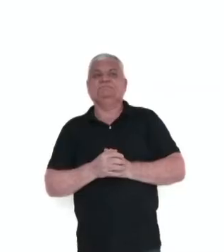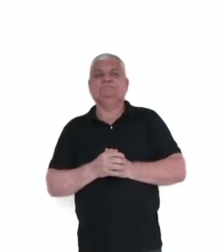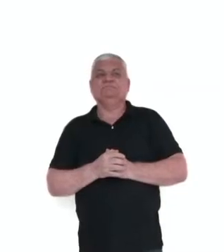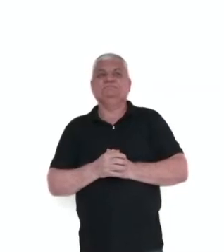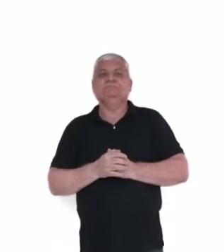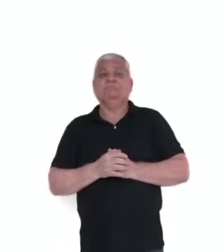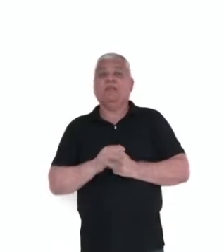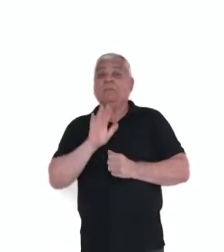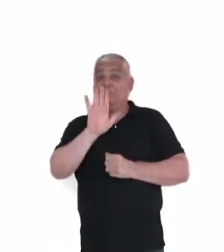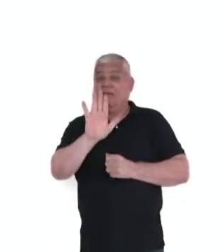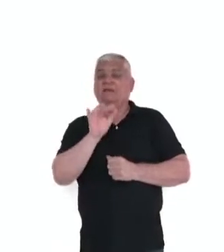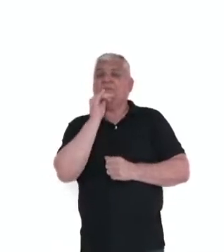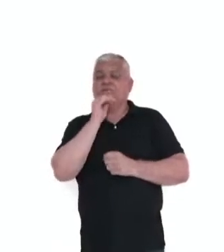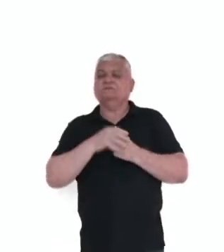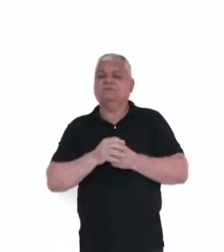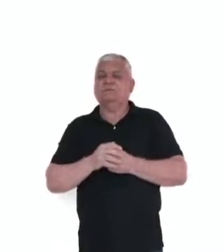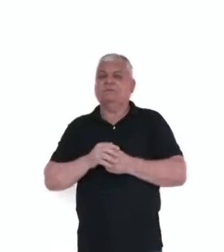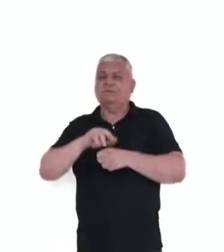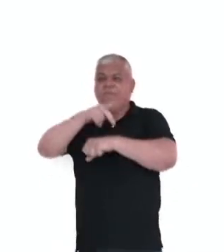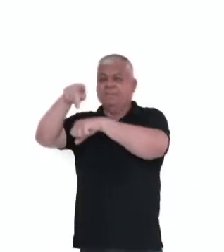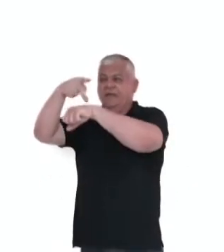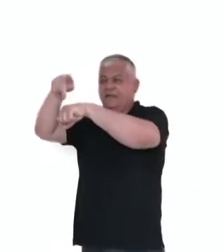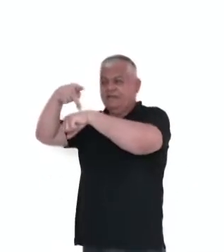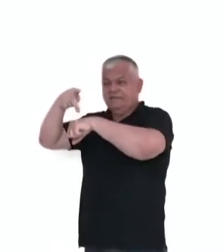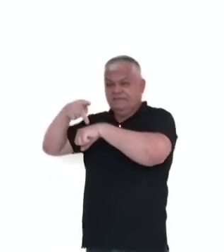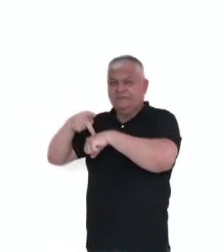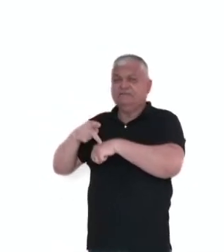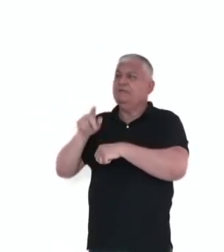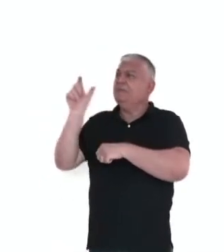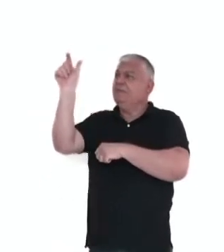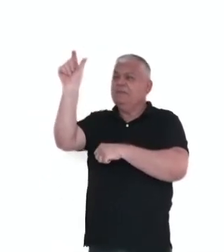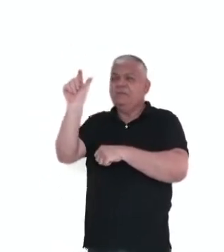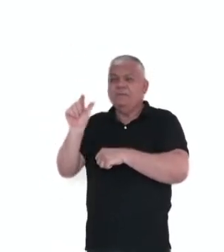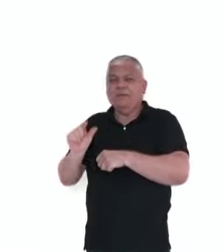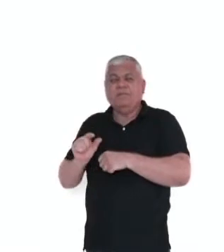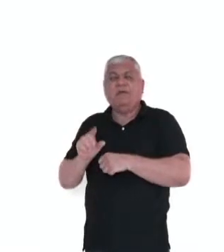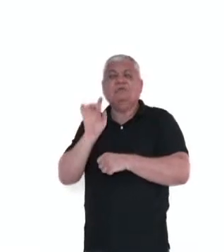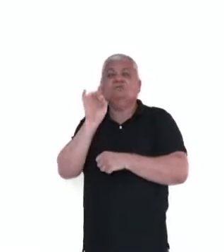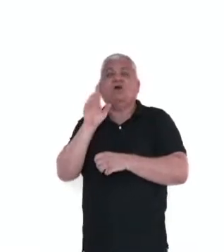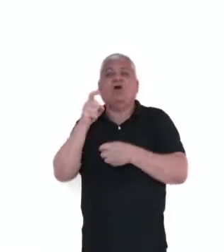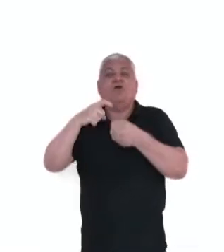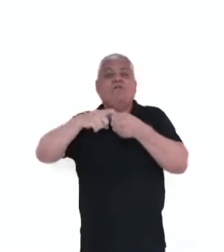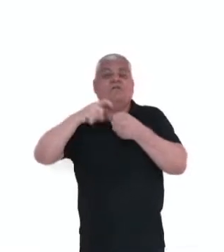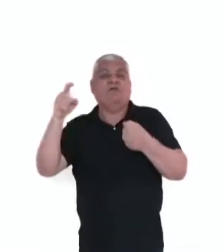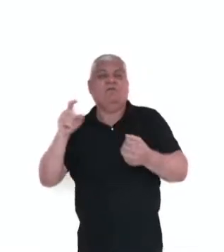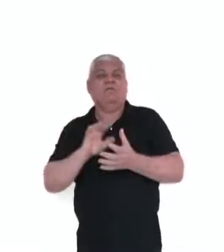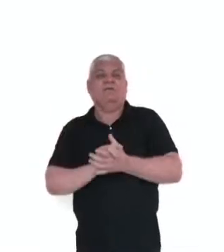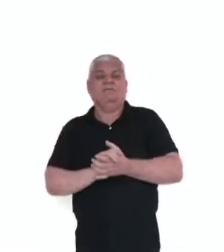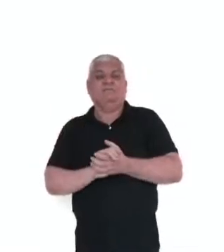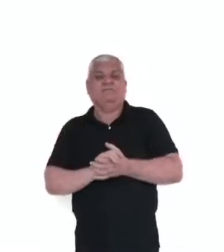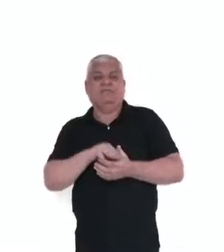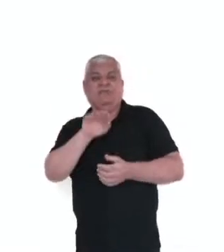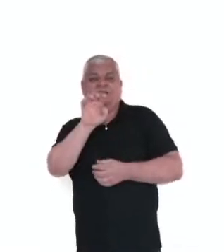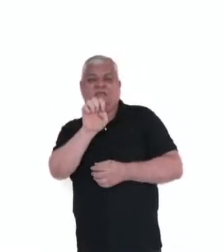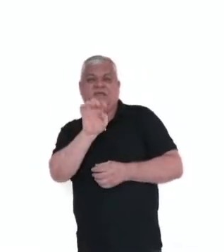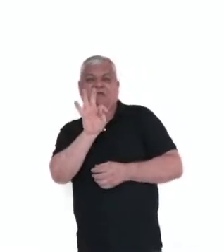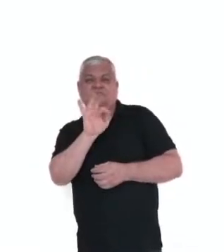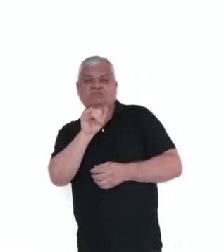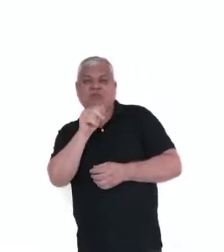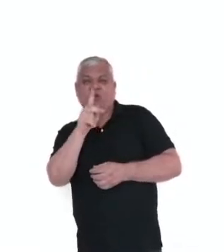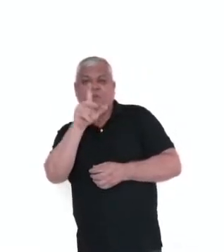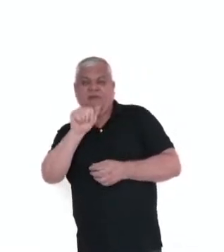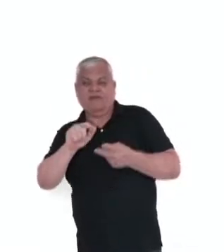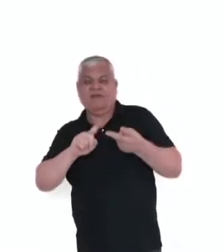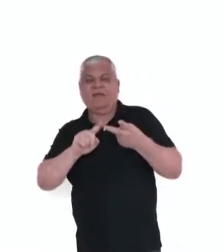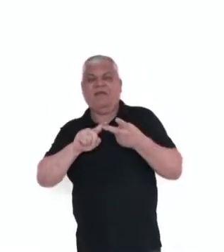só, no entanto, a independência desses países que a gente citou aqui era apenas algo formal, né, já que, por exemplo, a Etiópia, Egito e África do